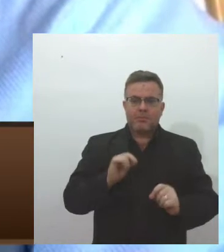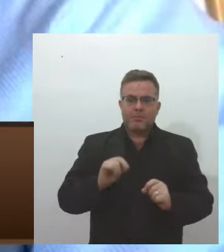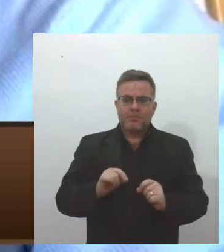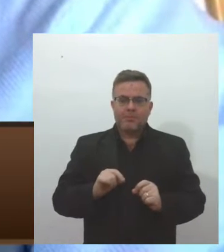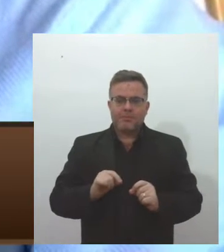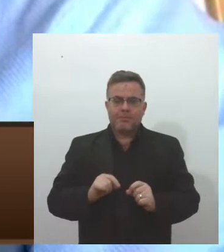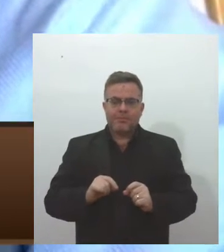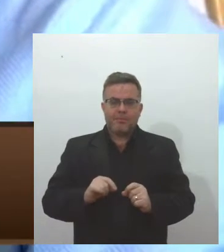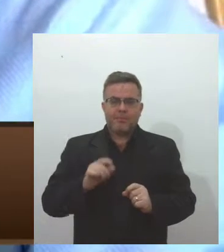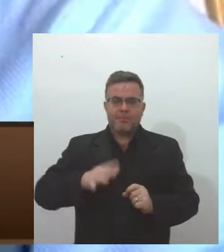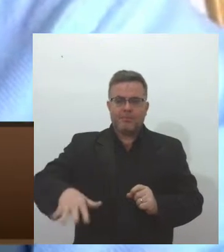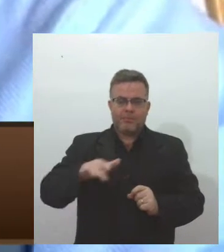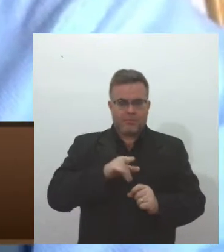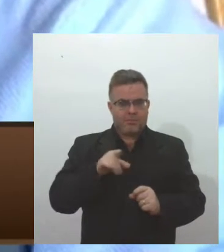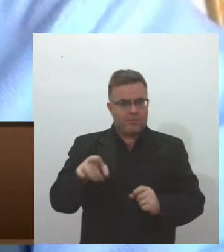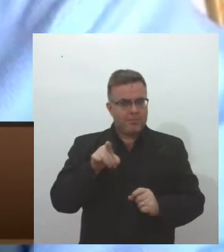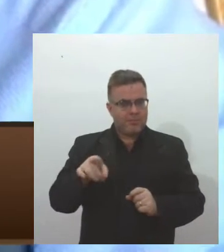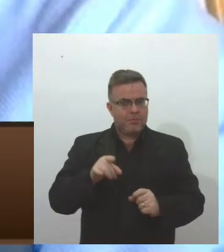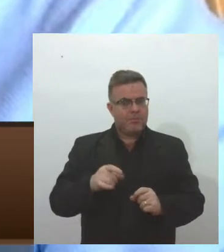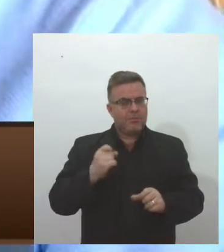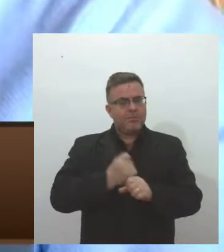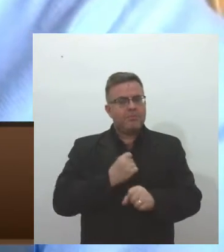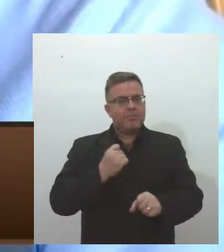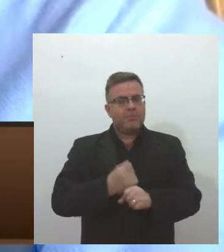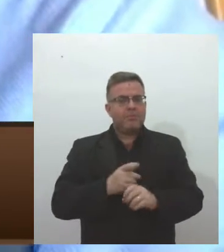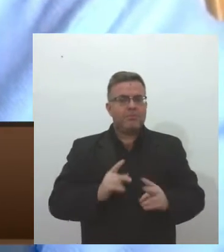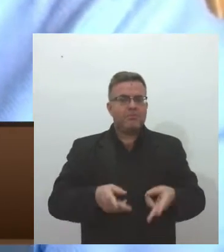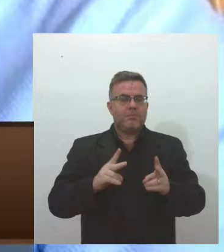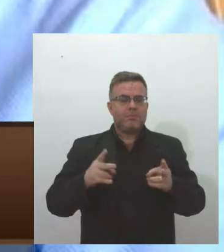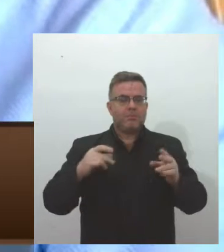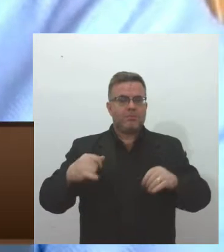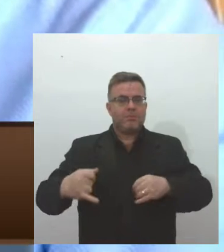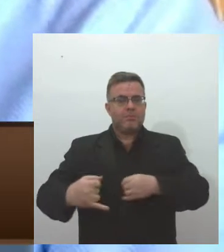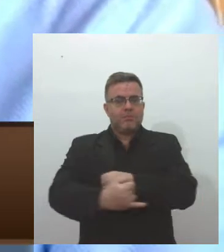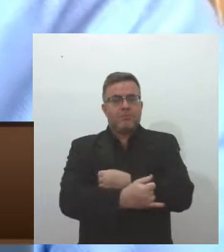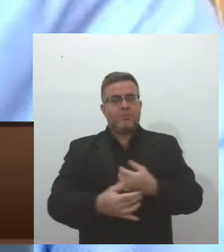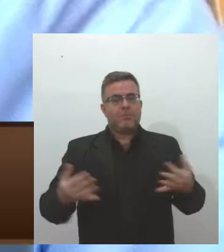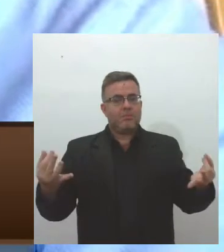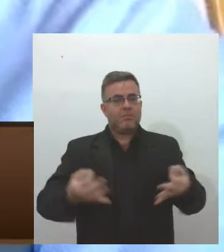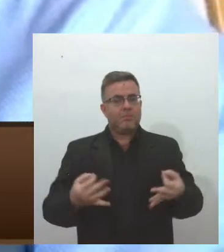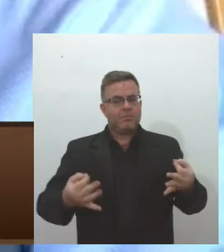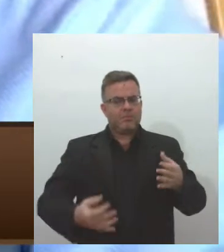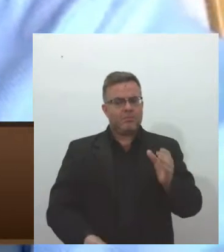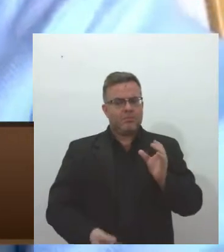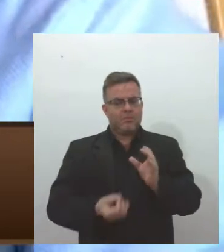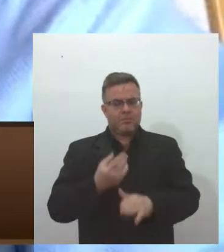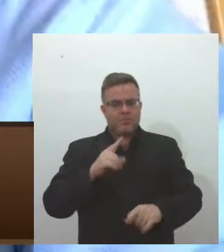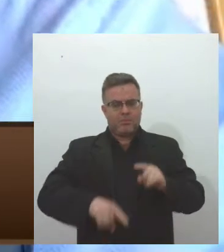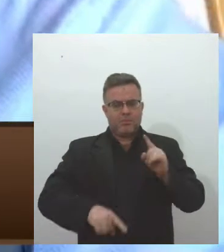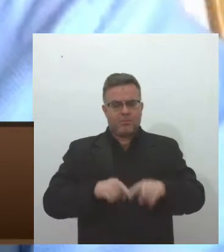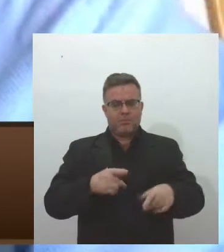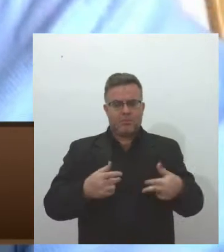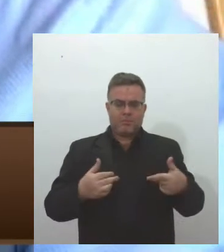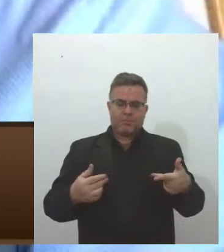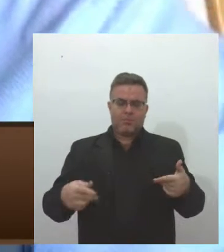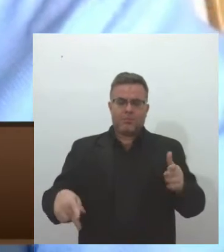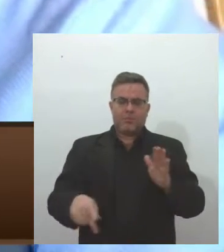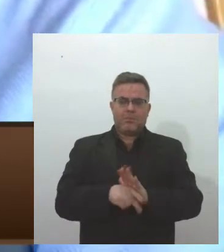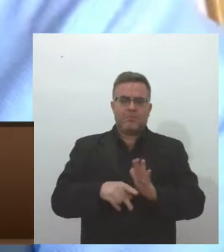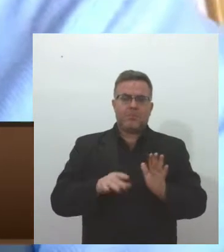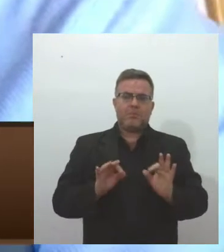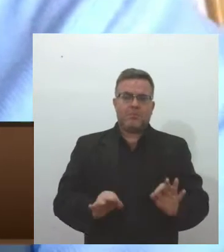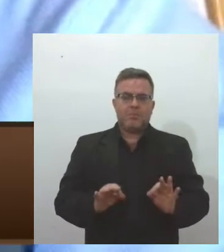naquela região, na construção de infraestrutura já para criar produtos específicos da Rota da